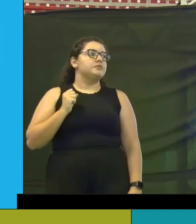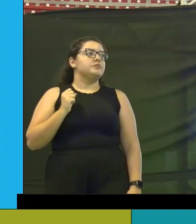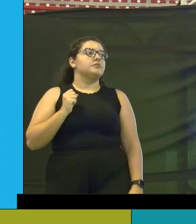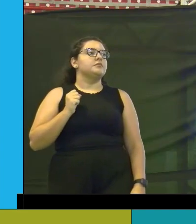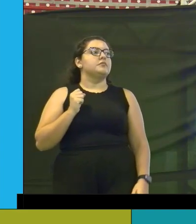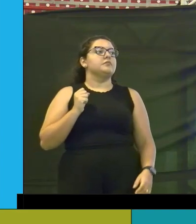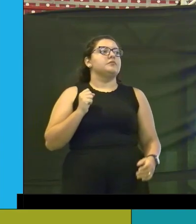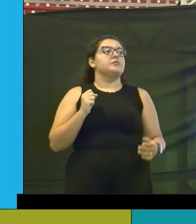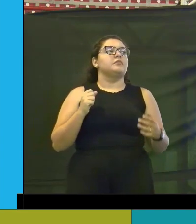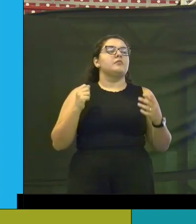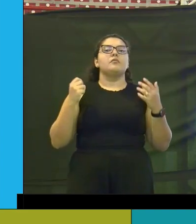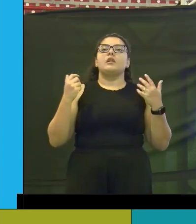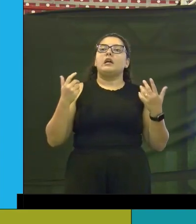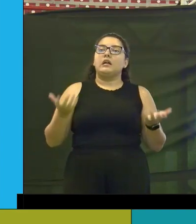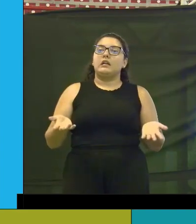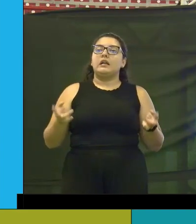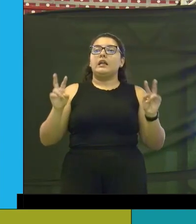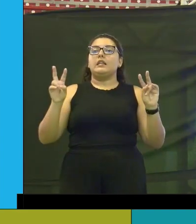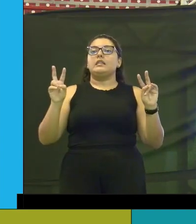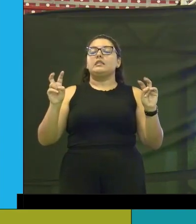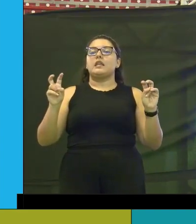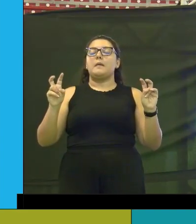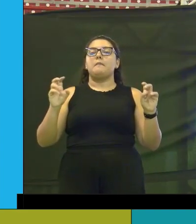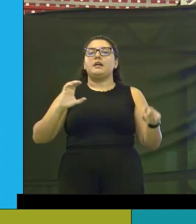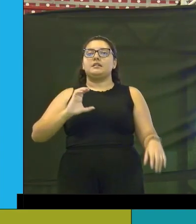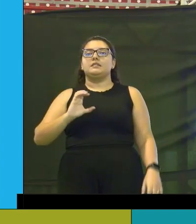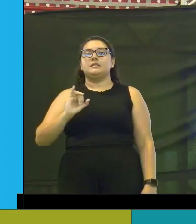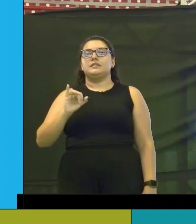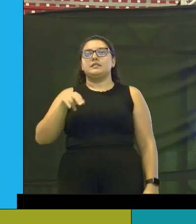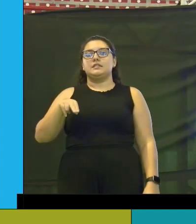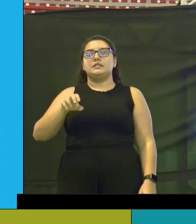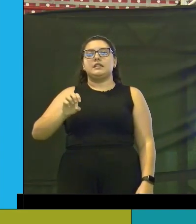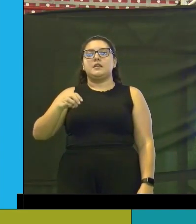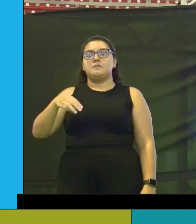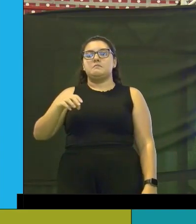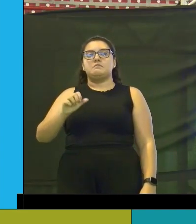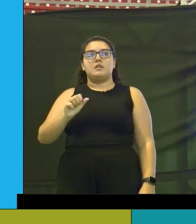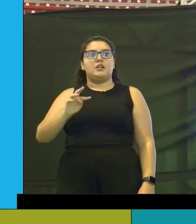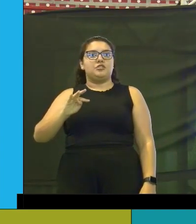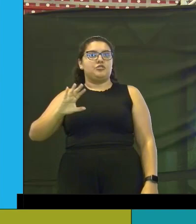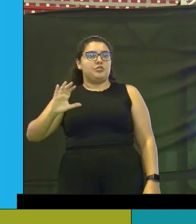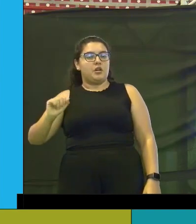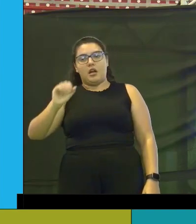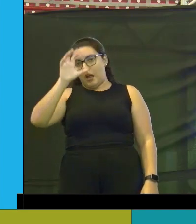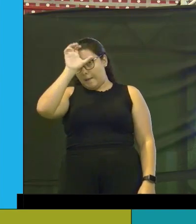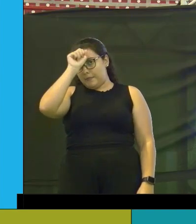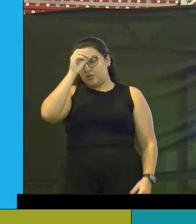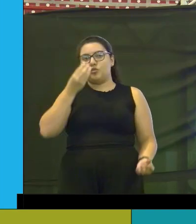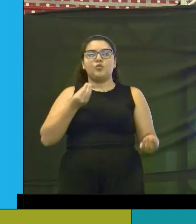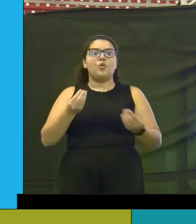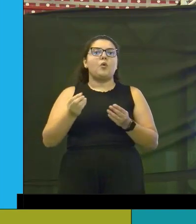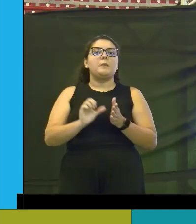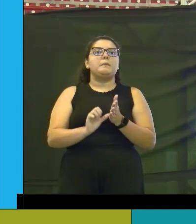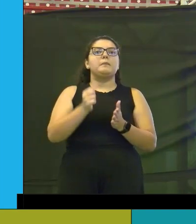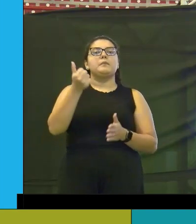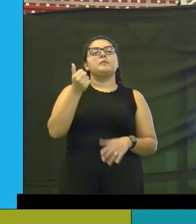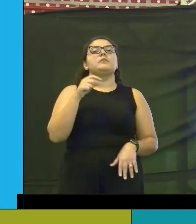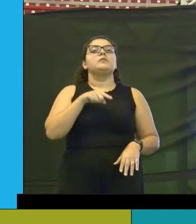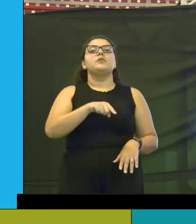Então, seguindo. Assunto de cinemática. Você aprende esse conteúdo inicialmente falando de quem?